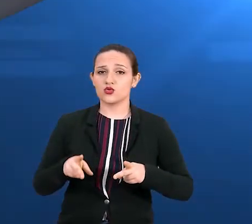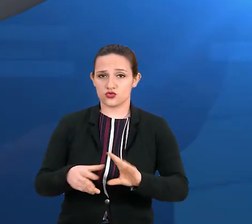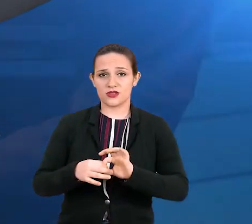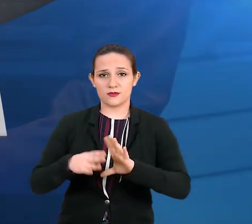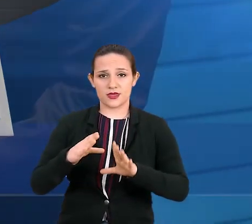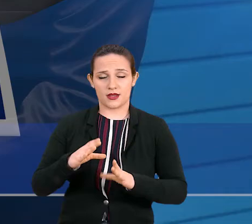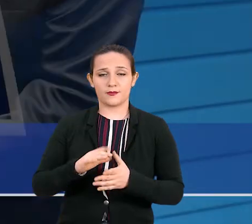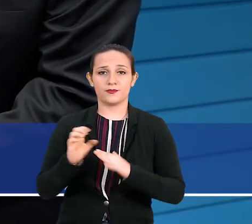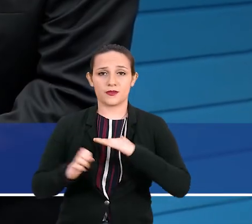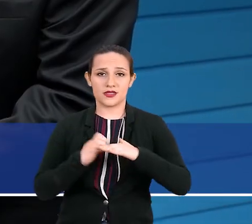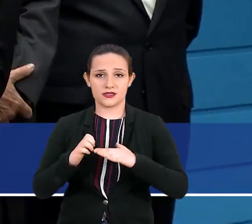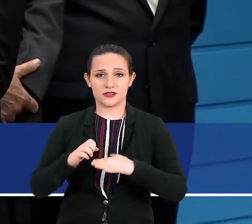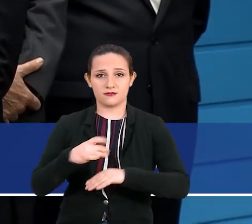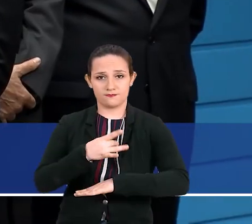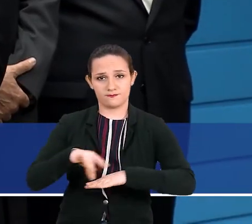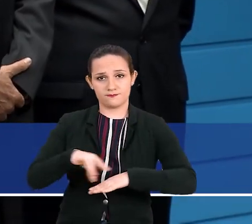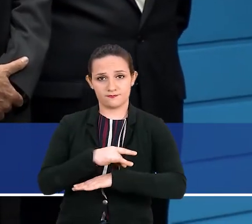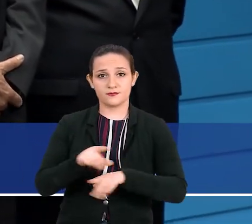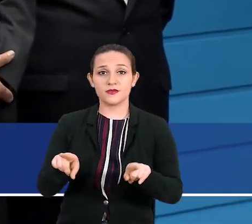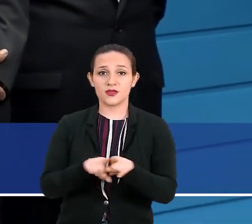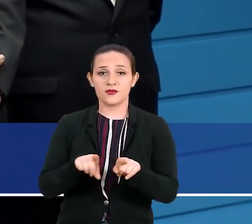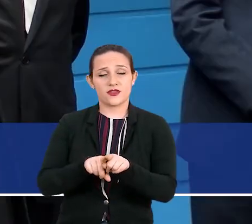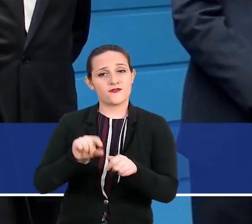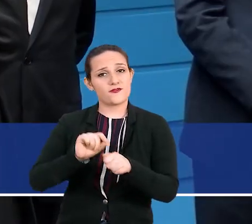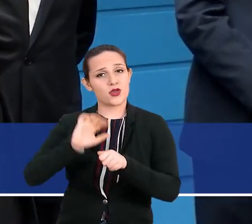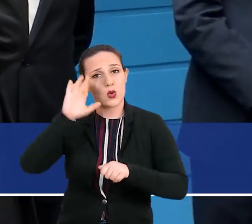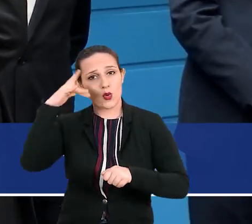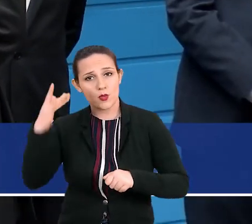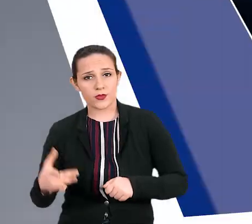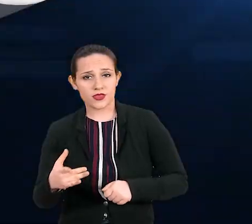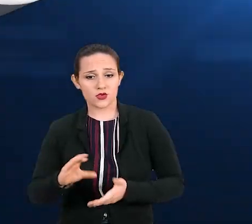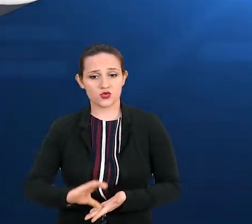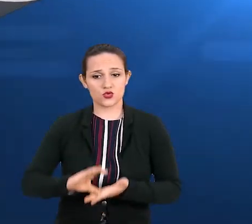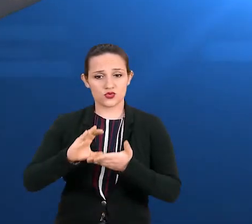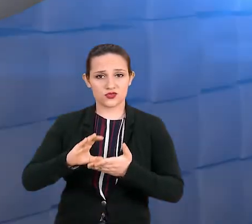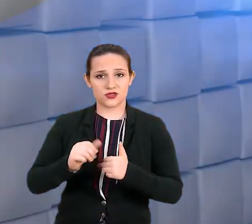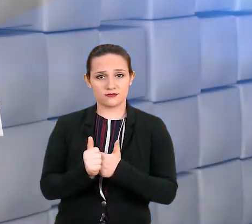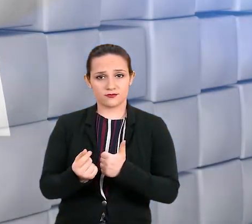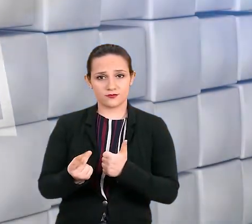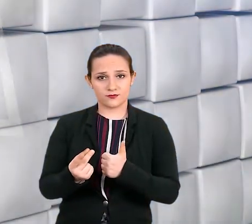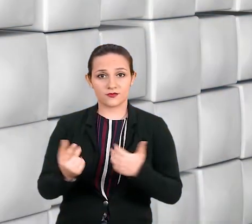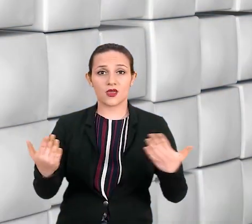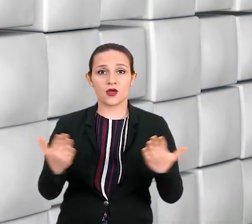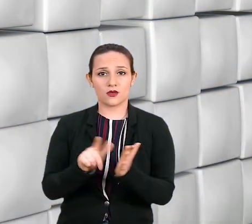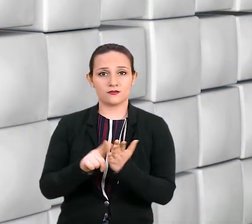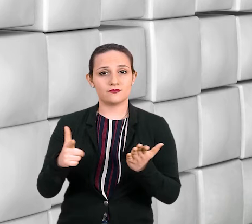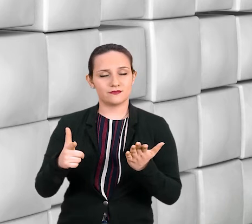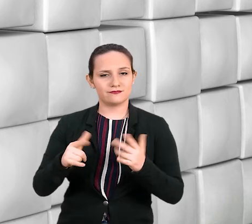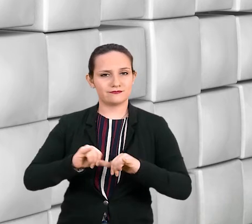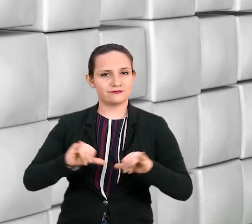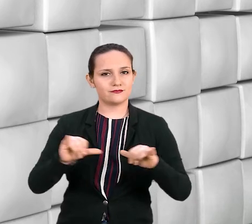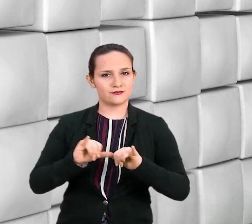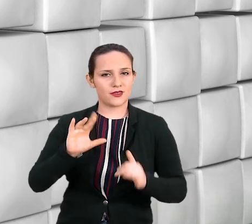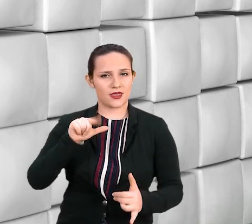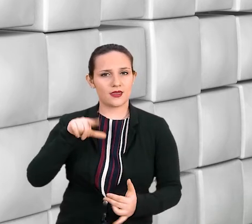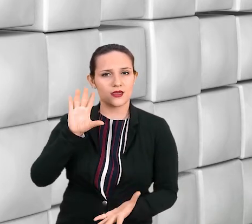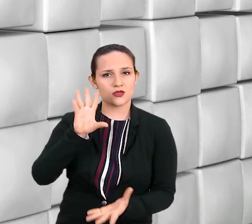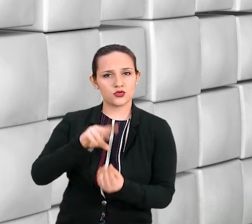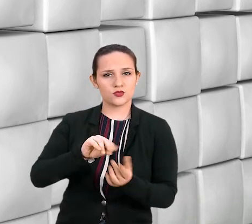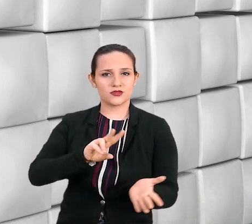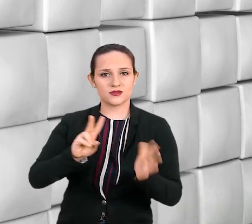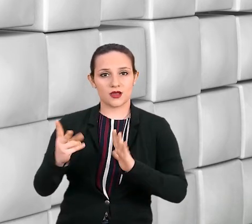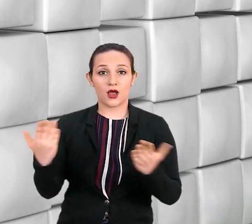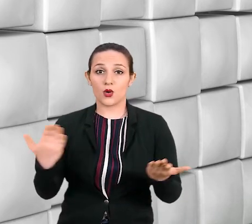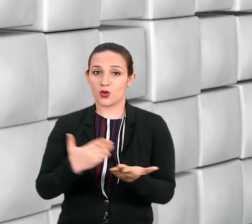CCR. E ainda, a homenagem aos conselheiros do Tribunal de Contas. O Jornal Parlamentar, com o resumo da